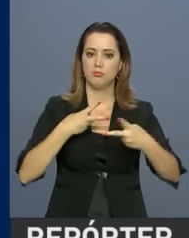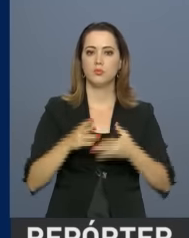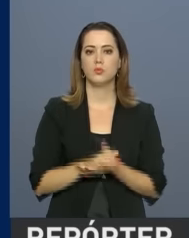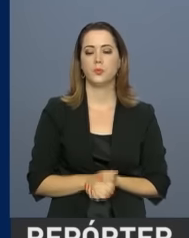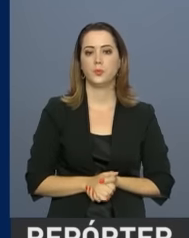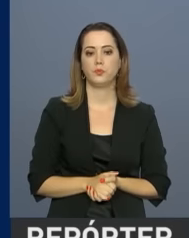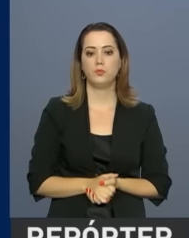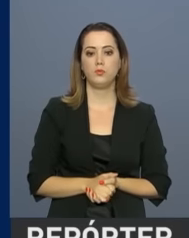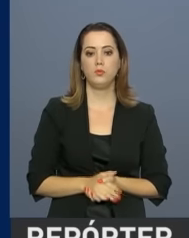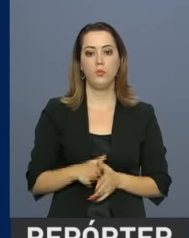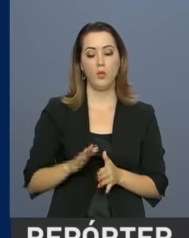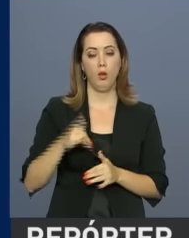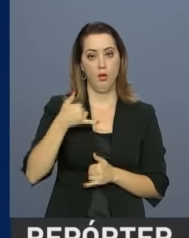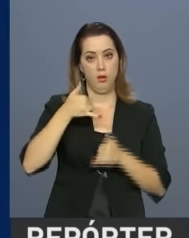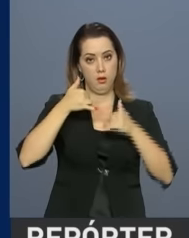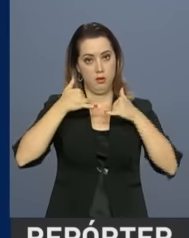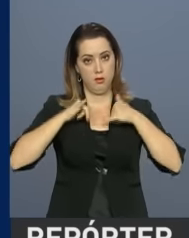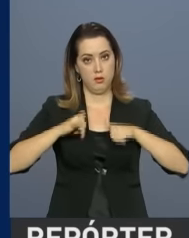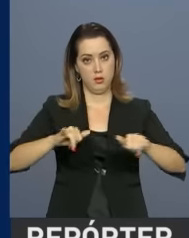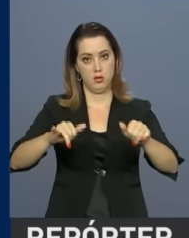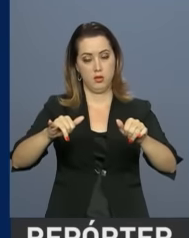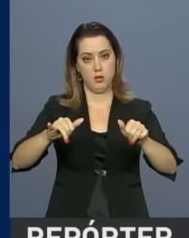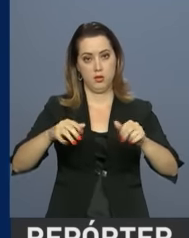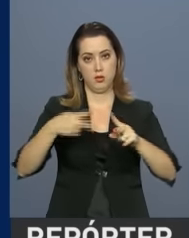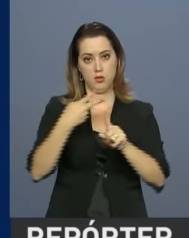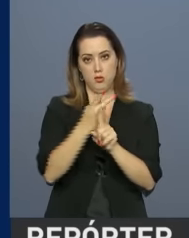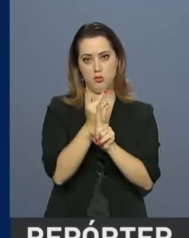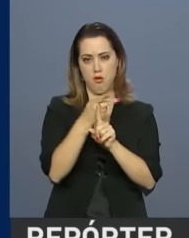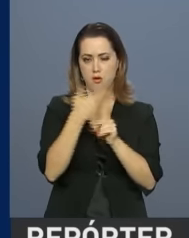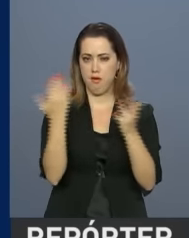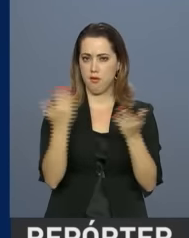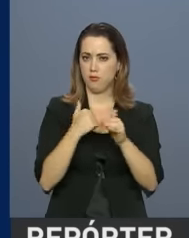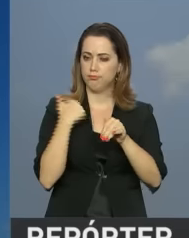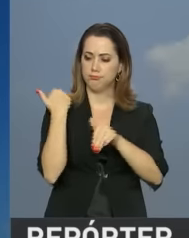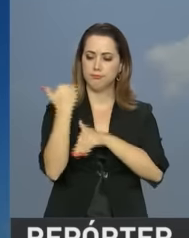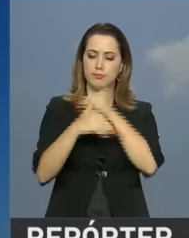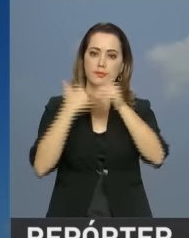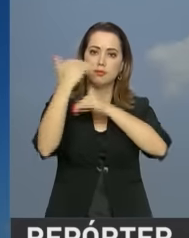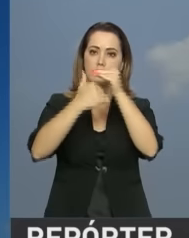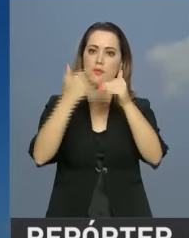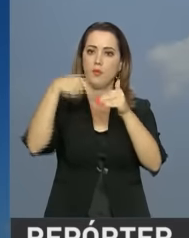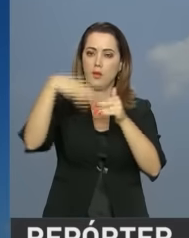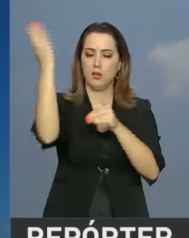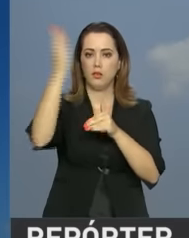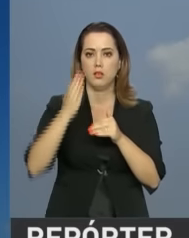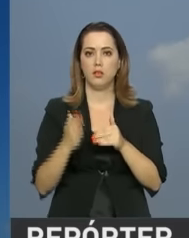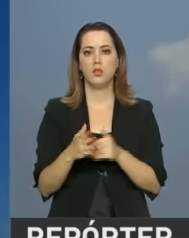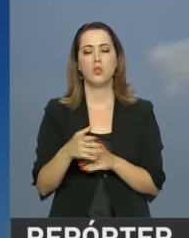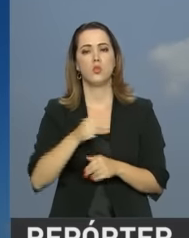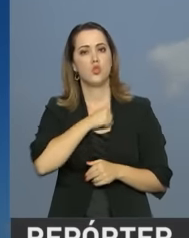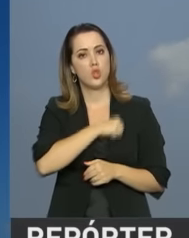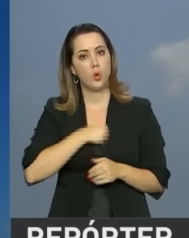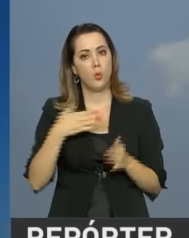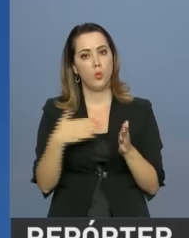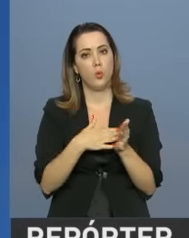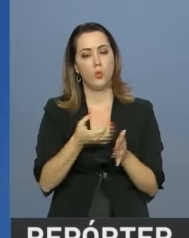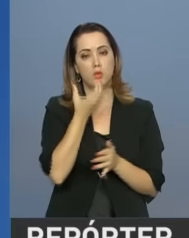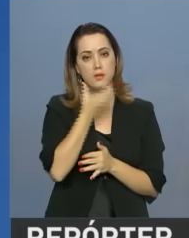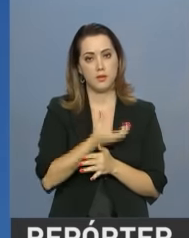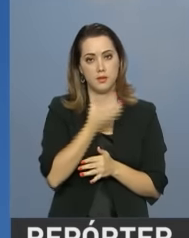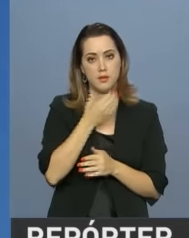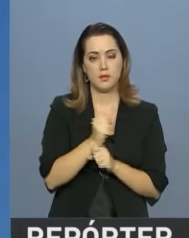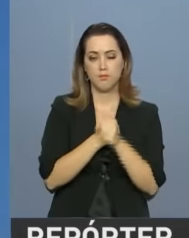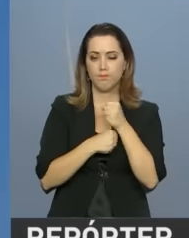o segmento de energia eólica está vivendo momento de crescimento no Brasil de Agosto a dezembro do ano passado as